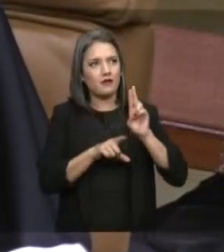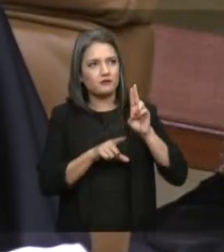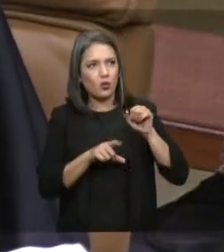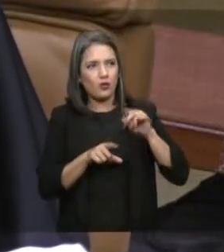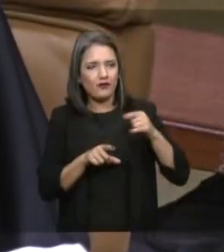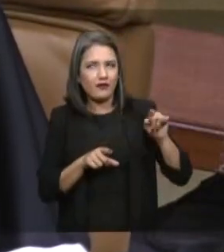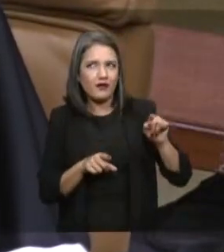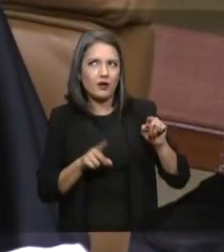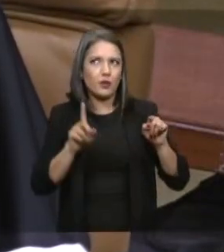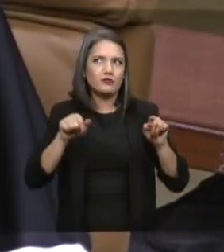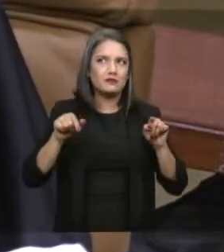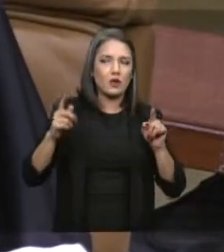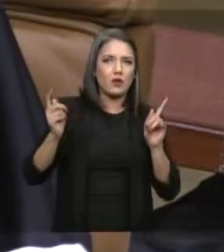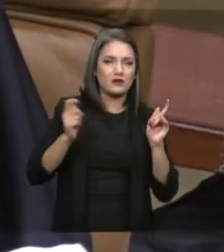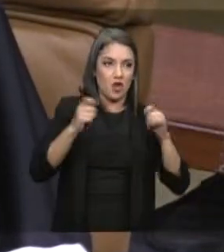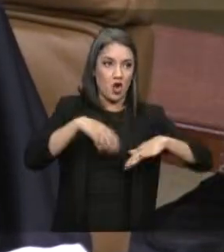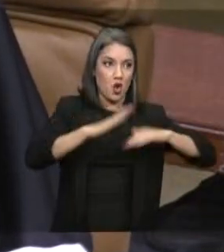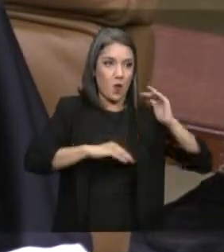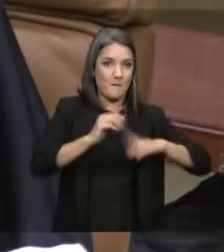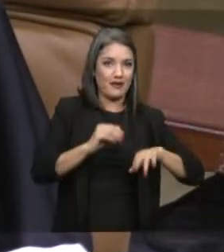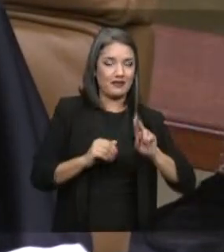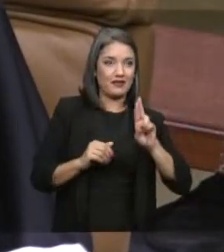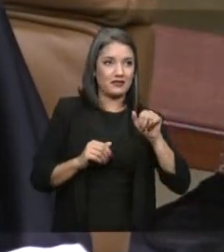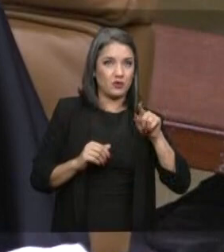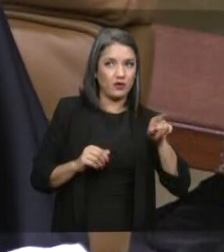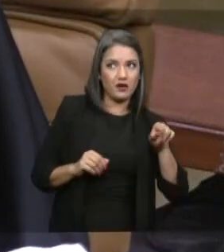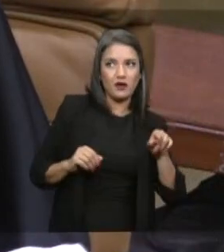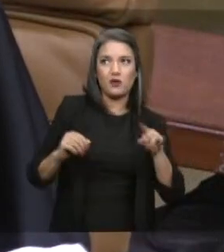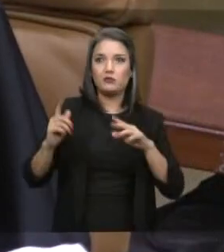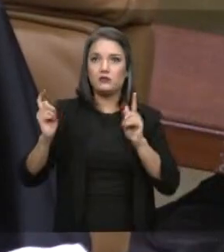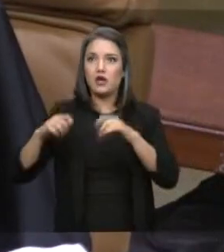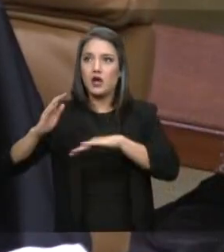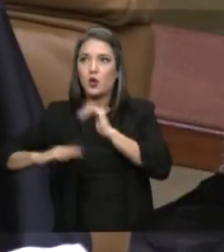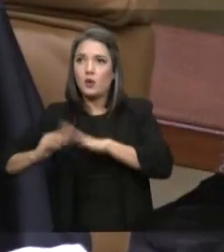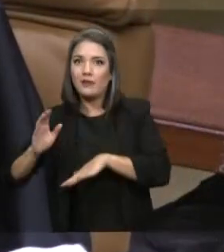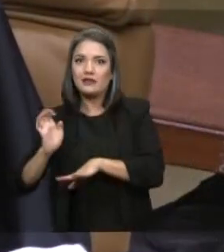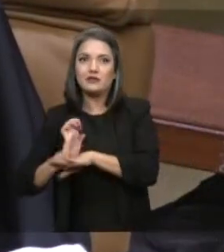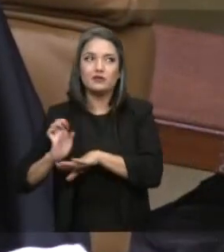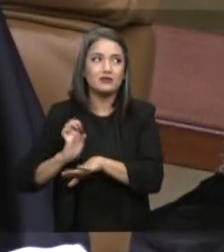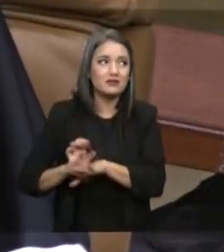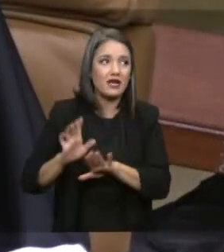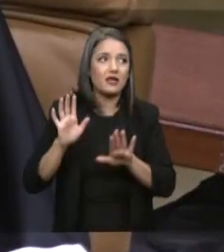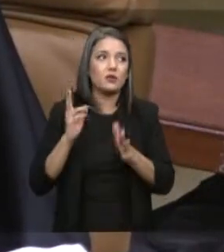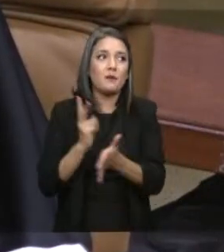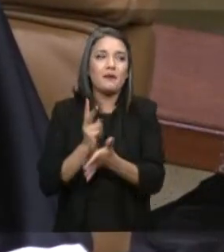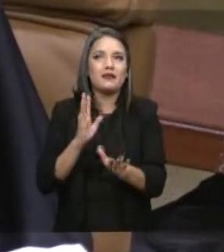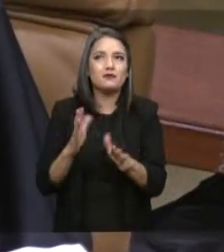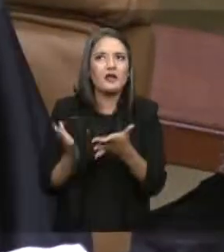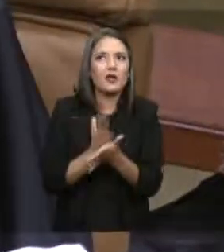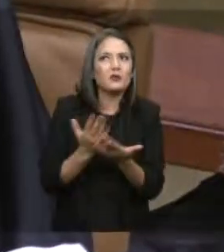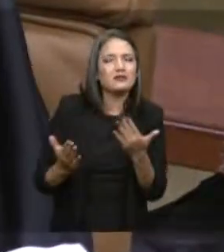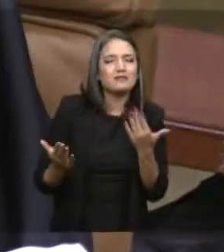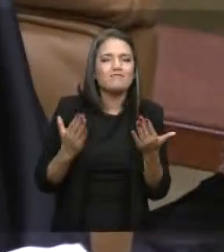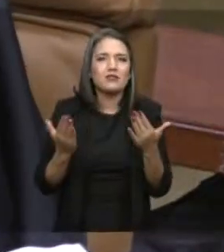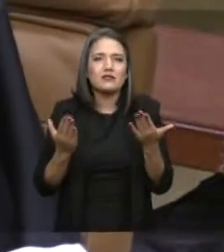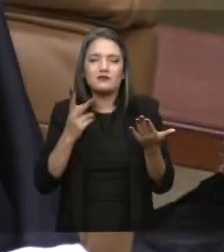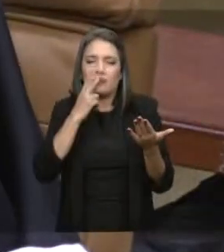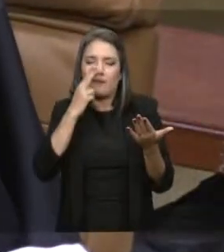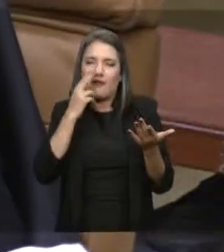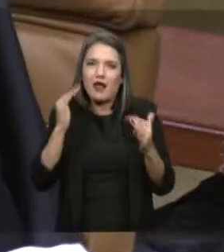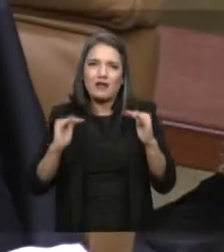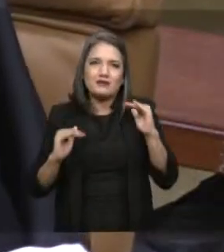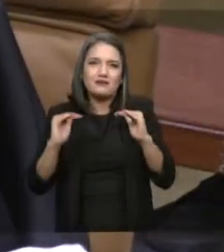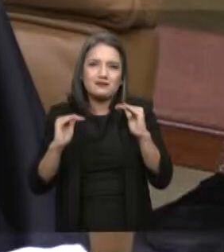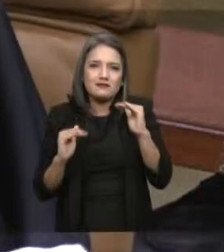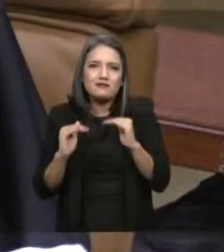zona Cris do ponto de vista das atribuições identificam o juízo de preempção